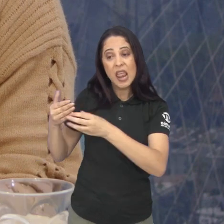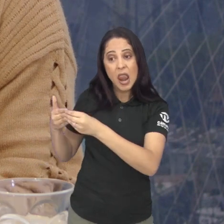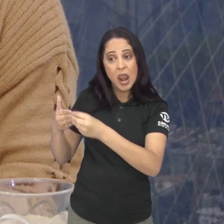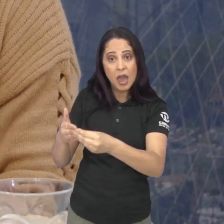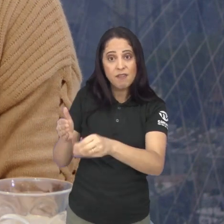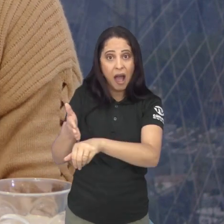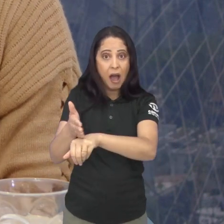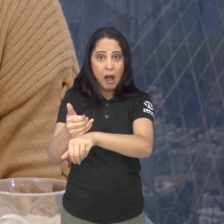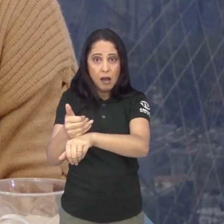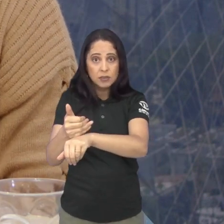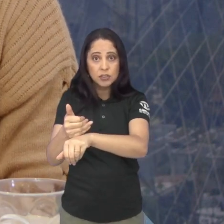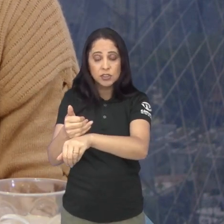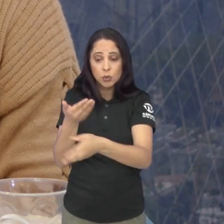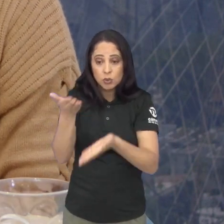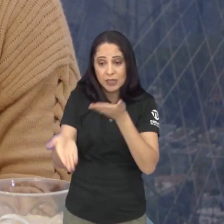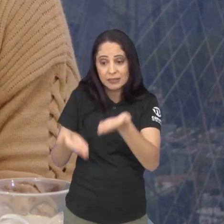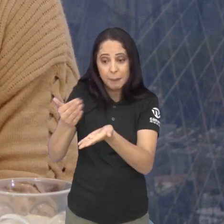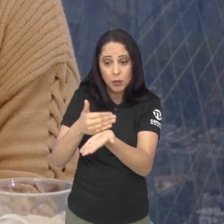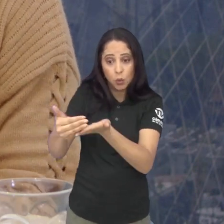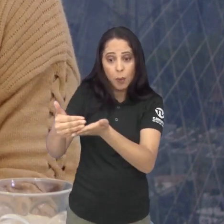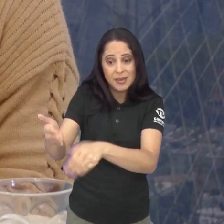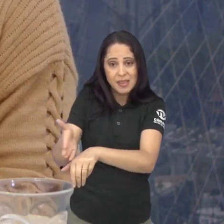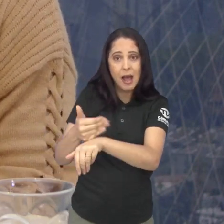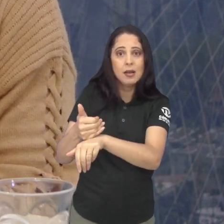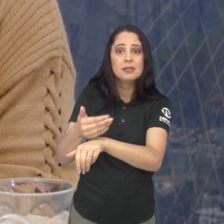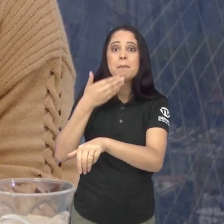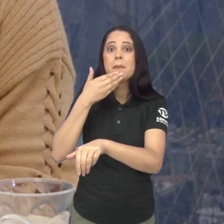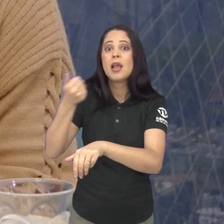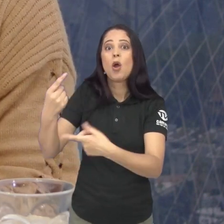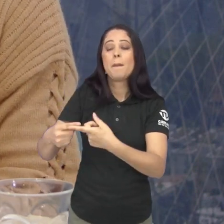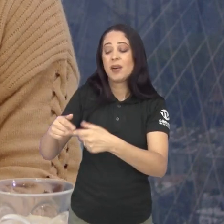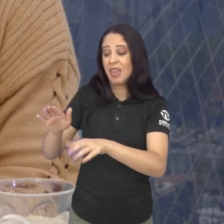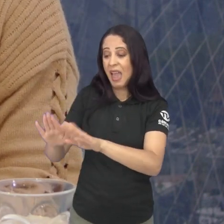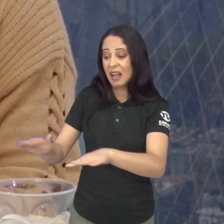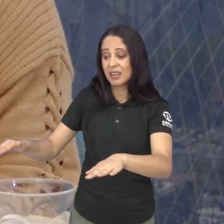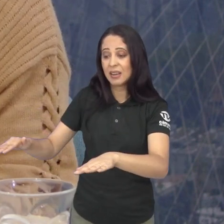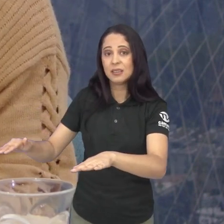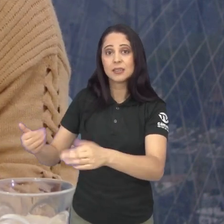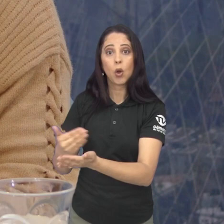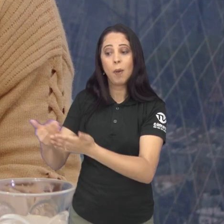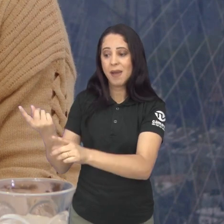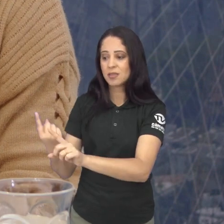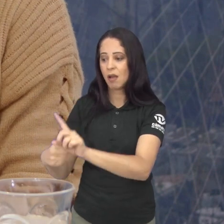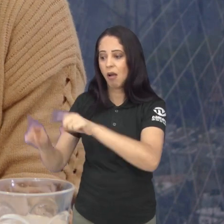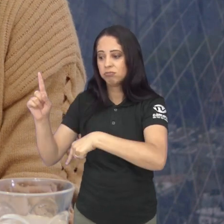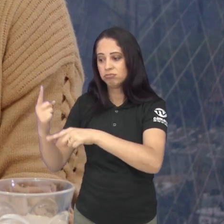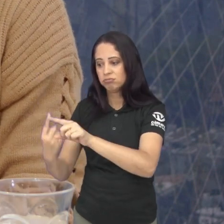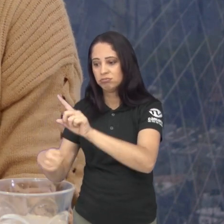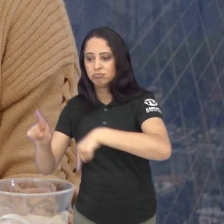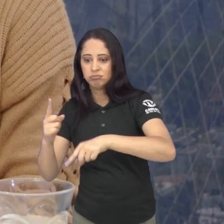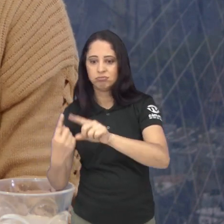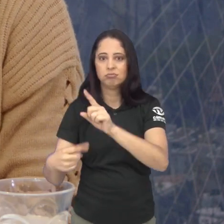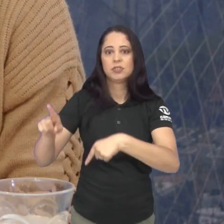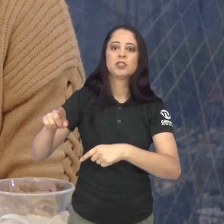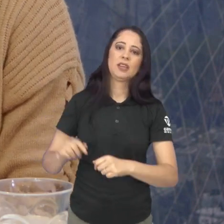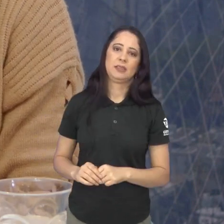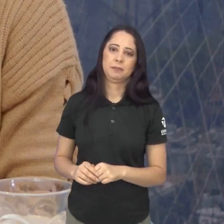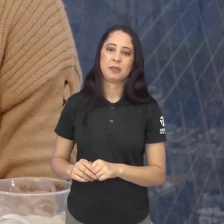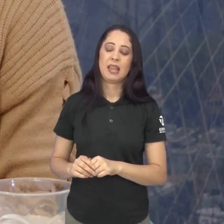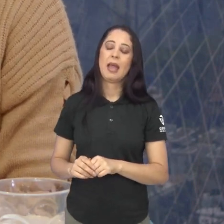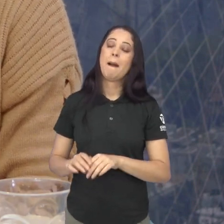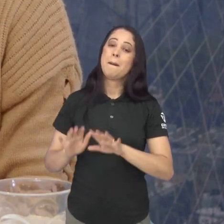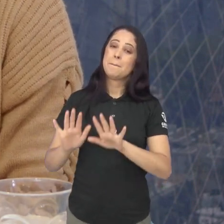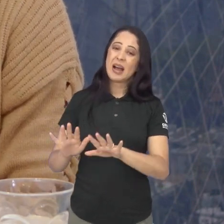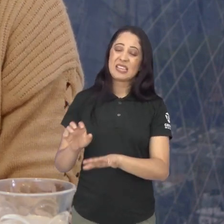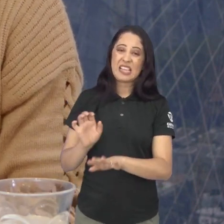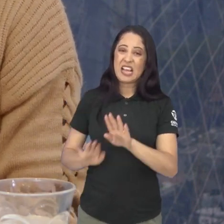de forma adequada, uhum. Né? Porque muitas vezes você buscar um profissional que realmente não é